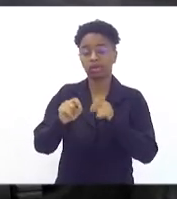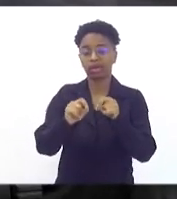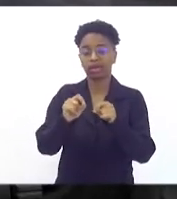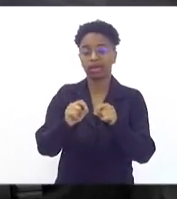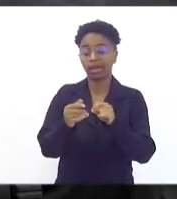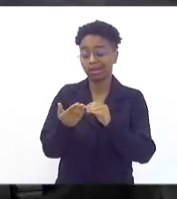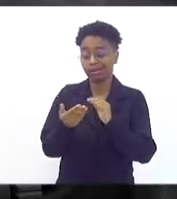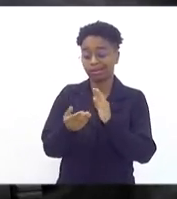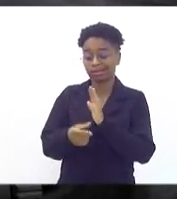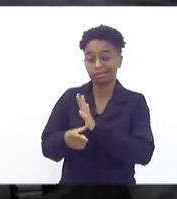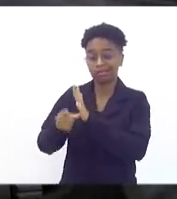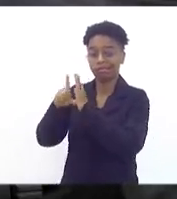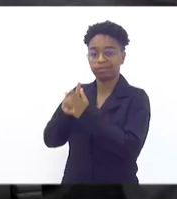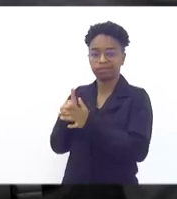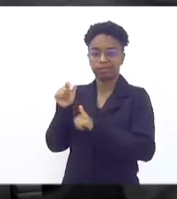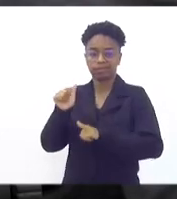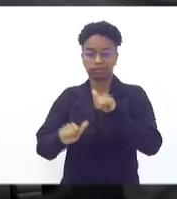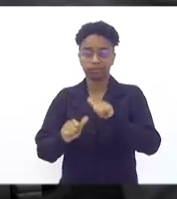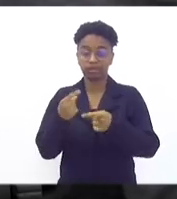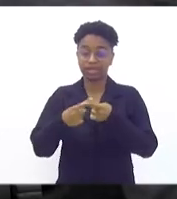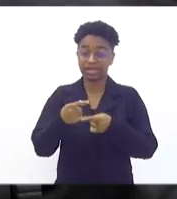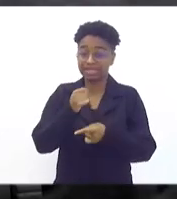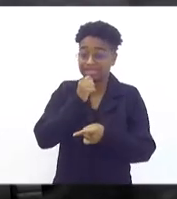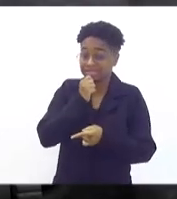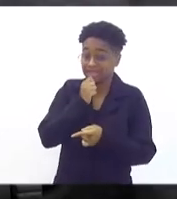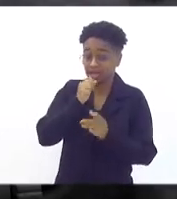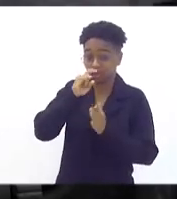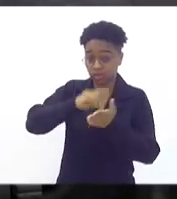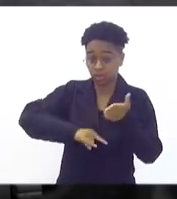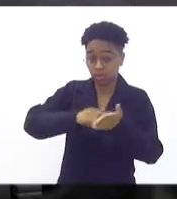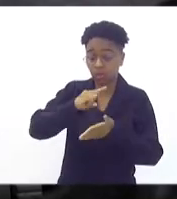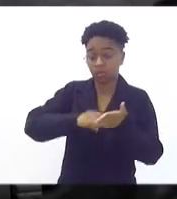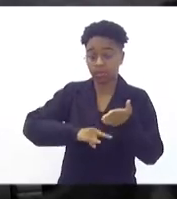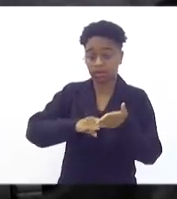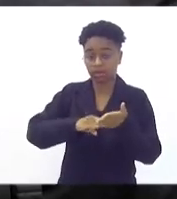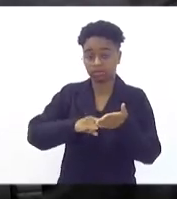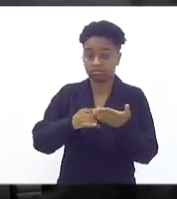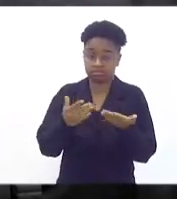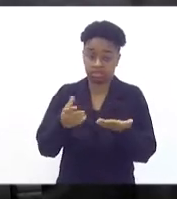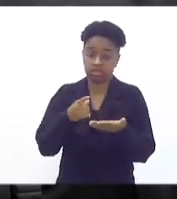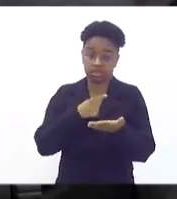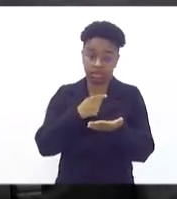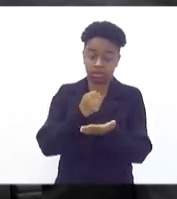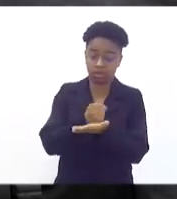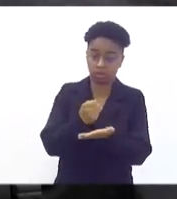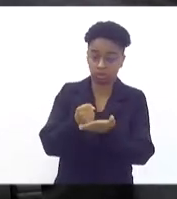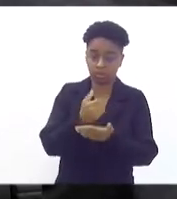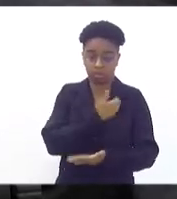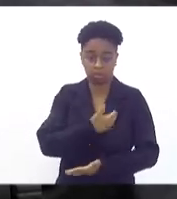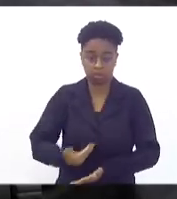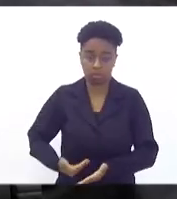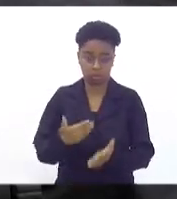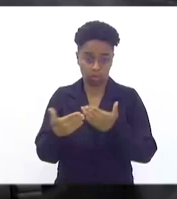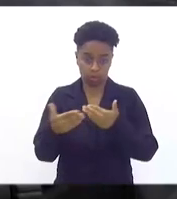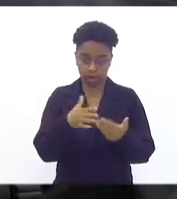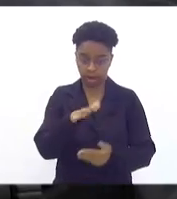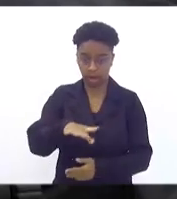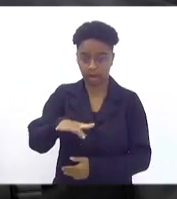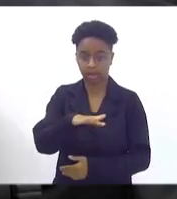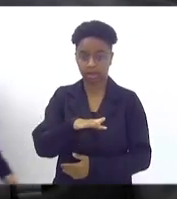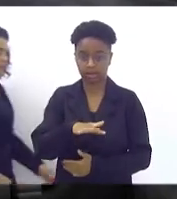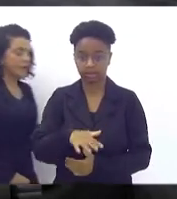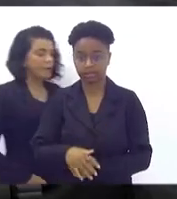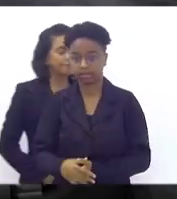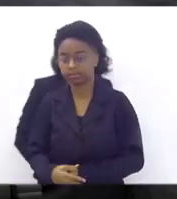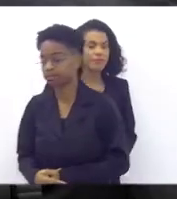prévia sem esse documento de uma diligência prévia aí serve para concessões públicas em todos os seus segmentos você não vai